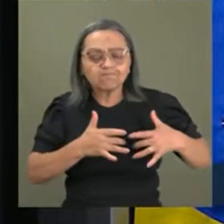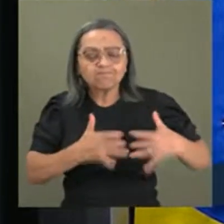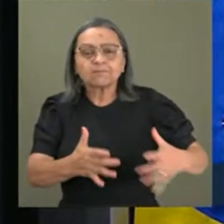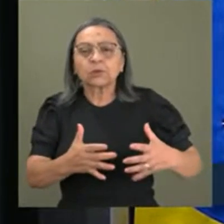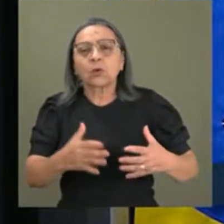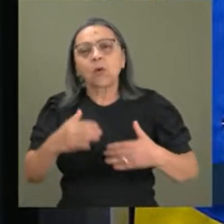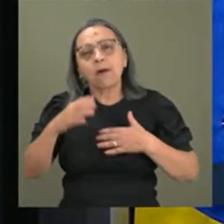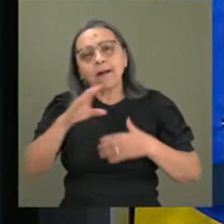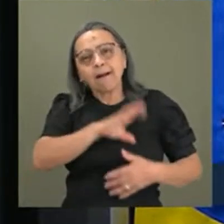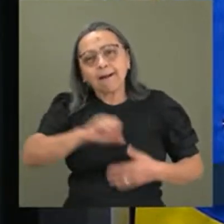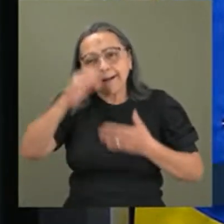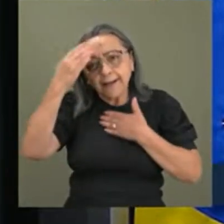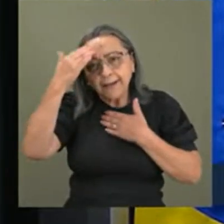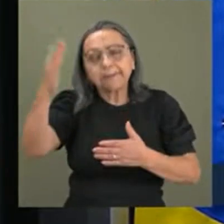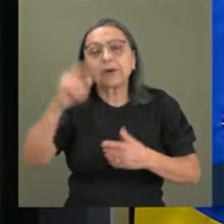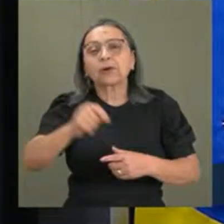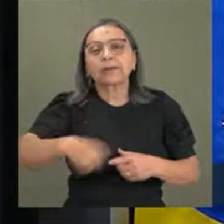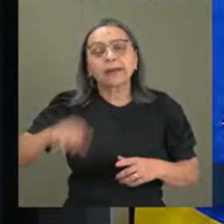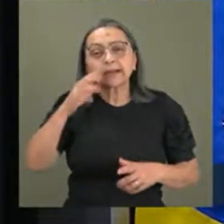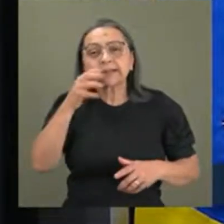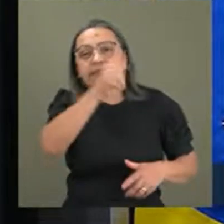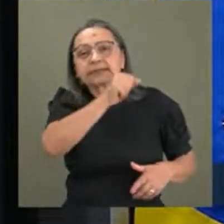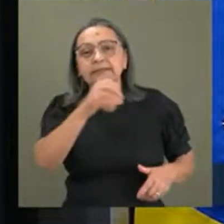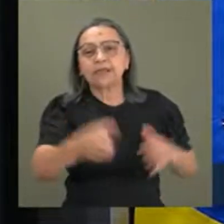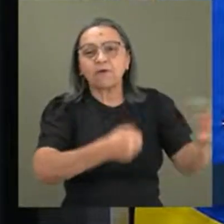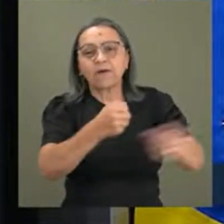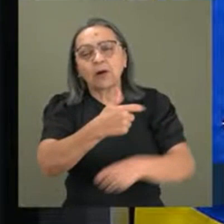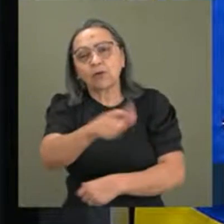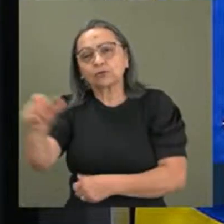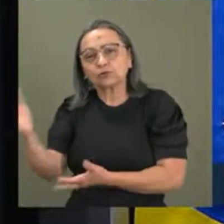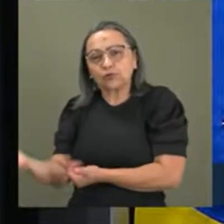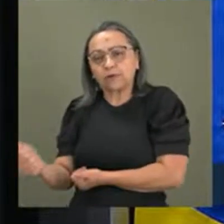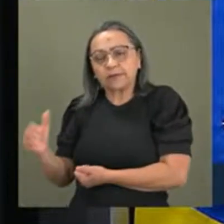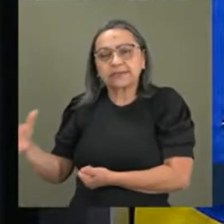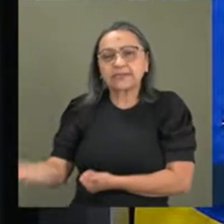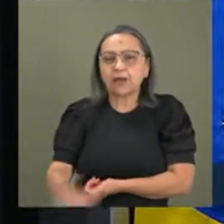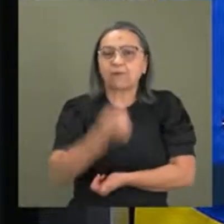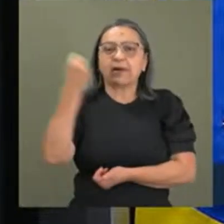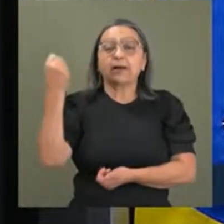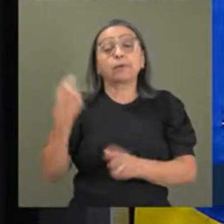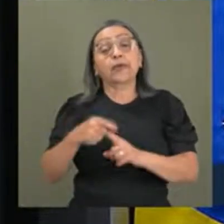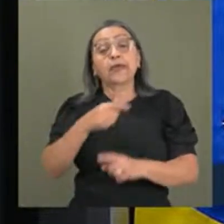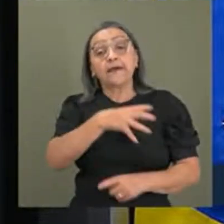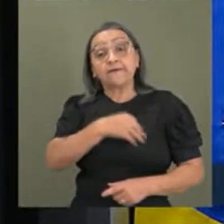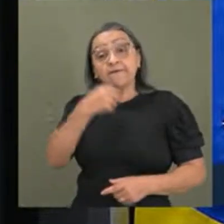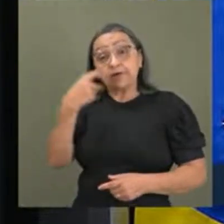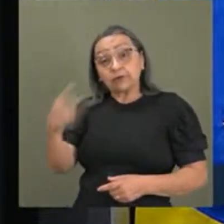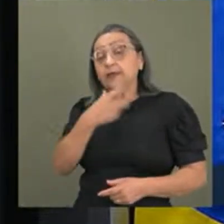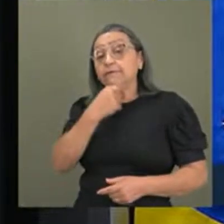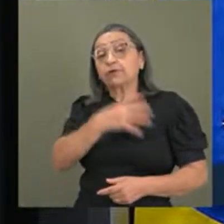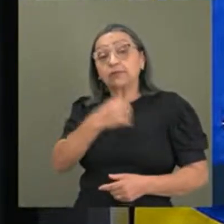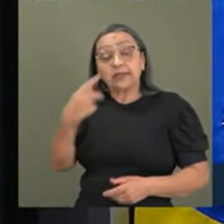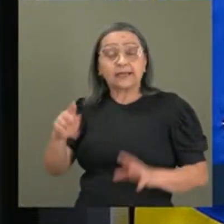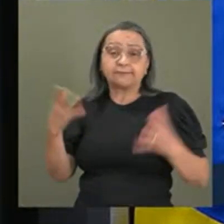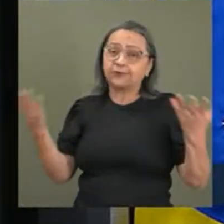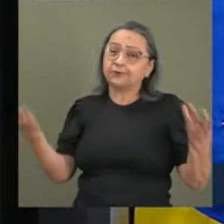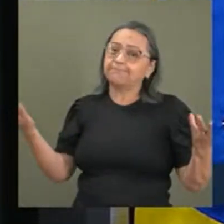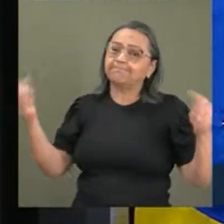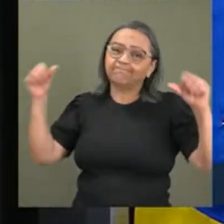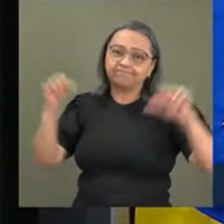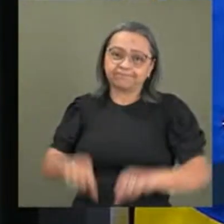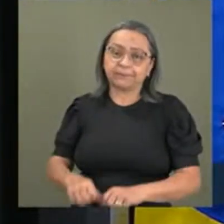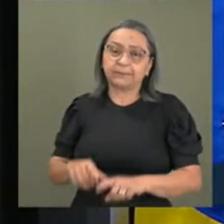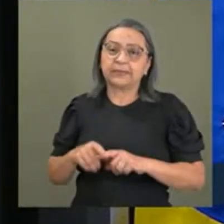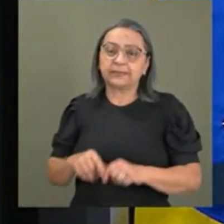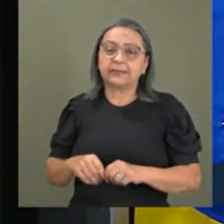com gratidão, para resgatar outros jovens, já que o filho dela foi tragado para as drogas,